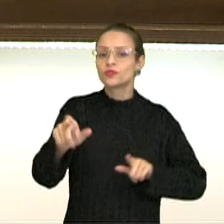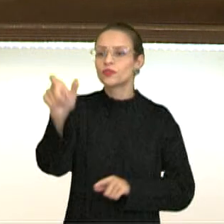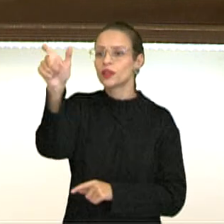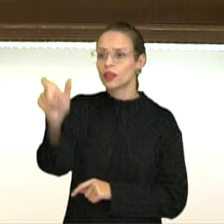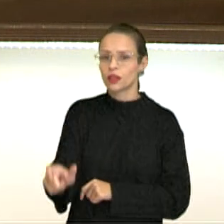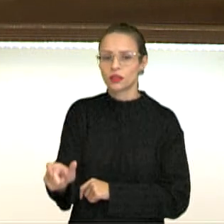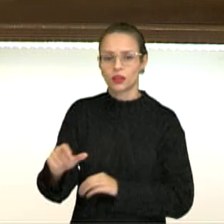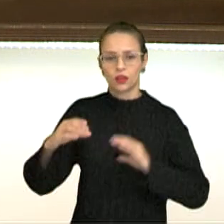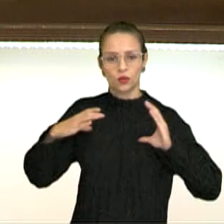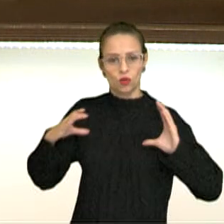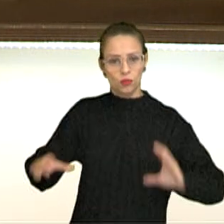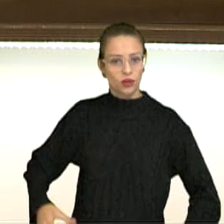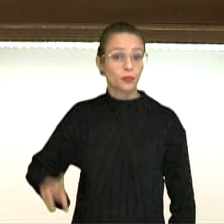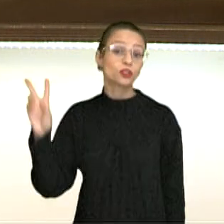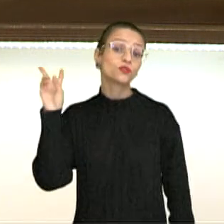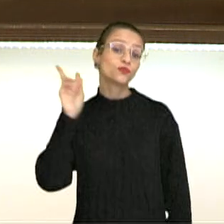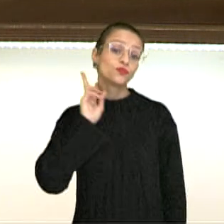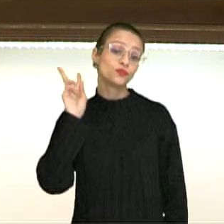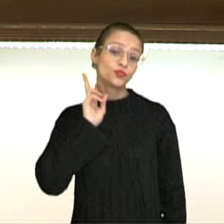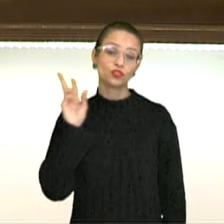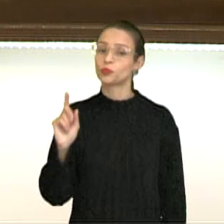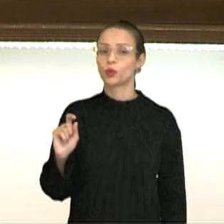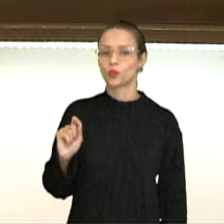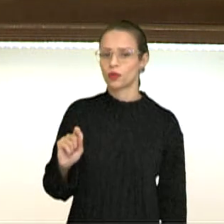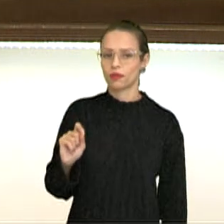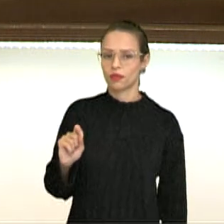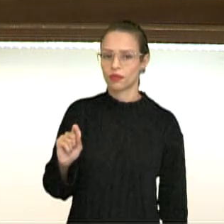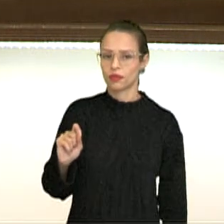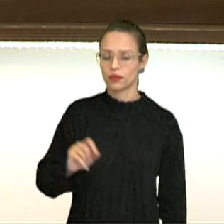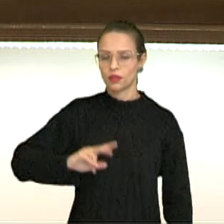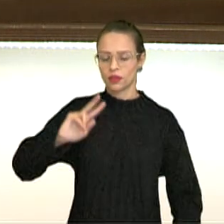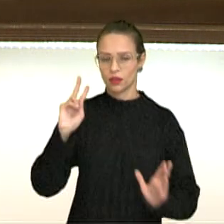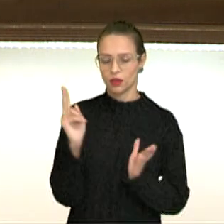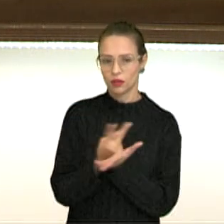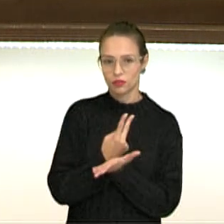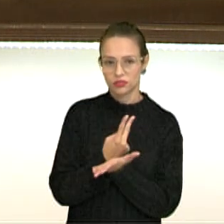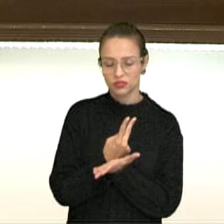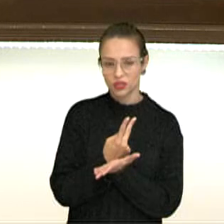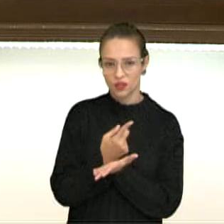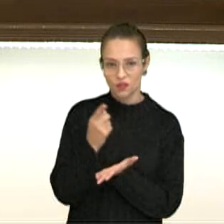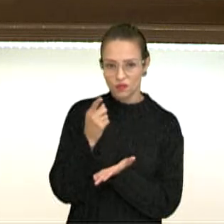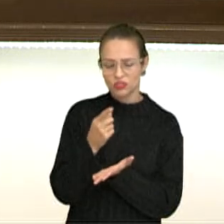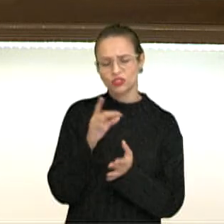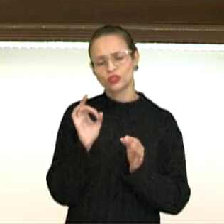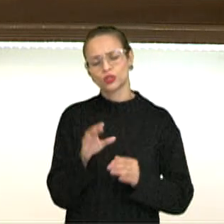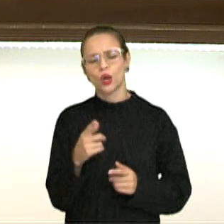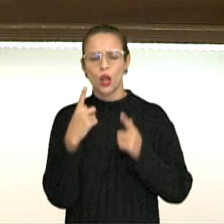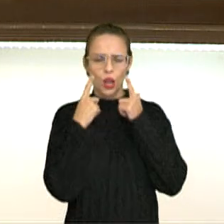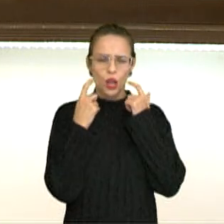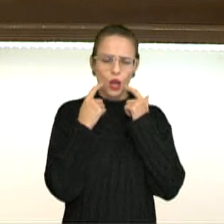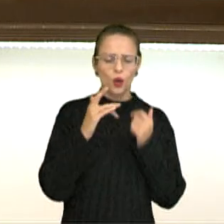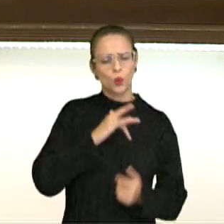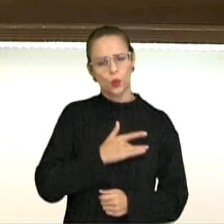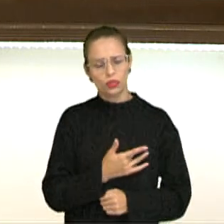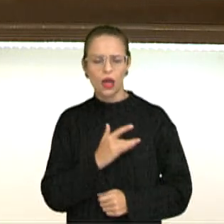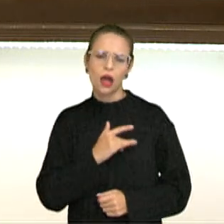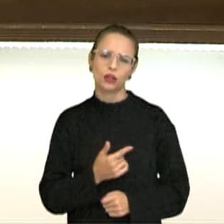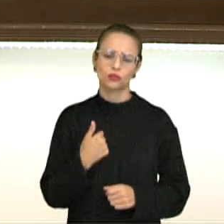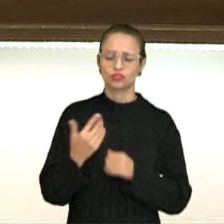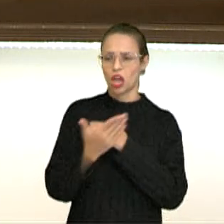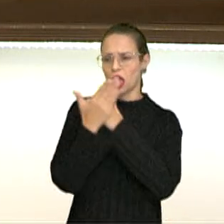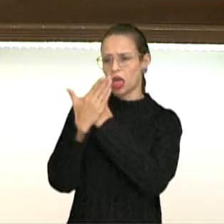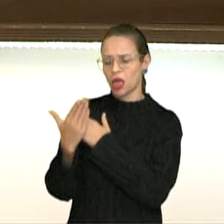ter um comportamento de vítima. O que é o comportamento de vítima? Aconteceu com você e aí você só se lamenta, coitado de mim, todo mundo tem que me